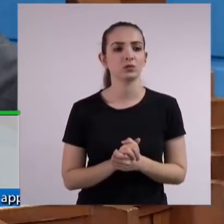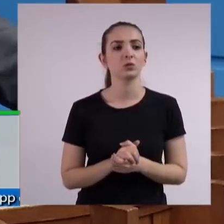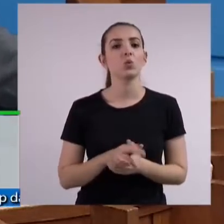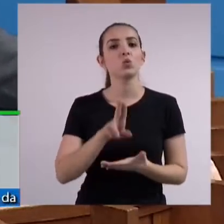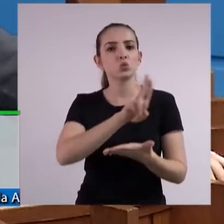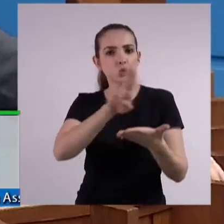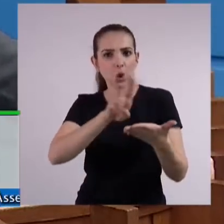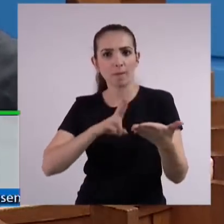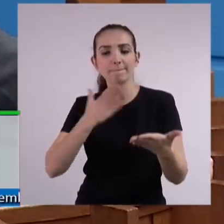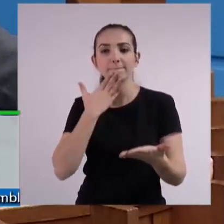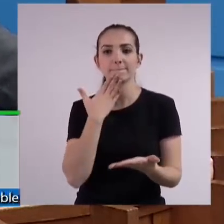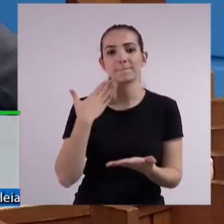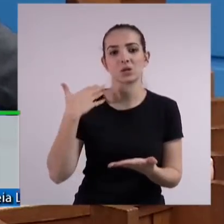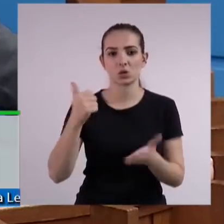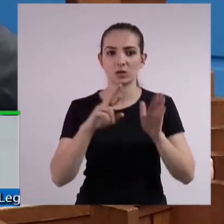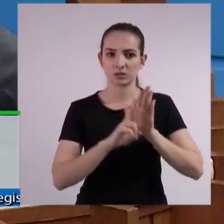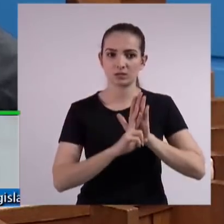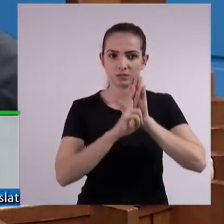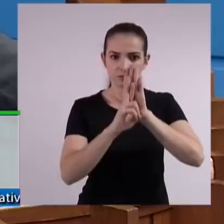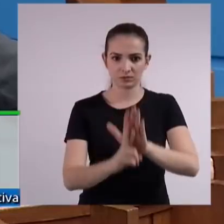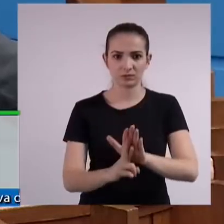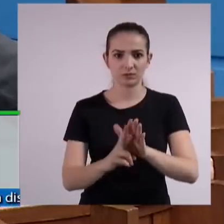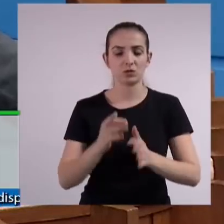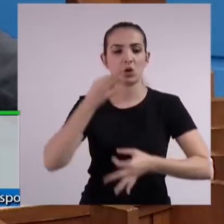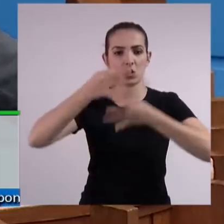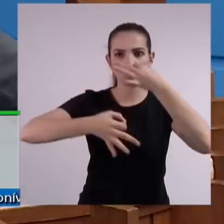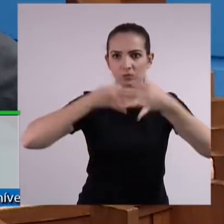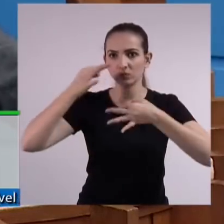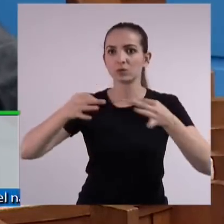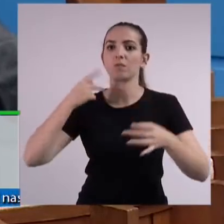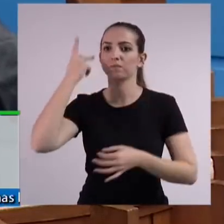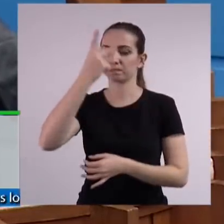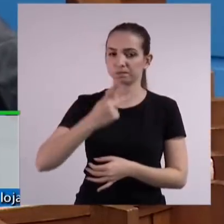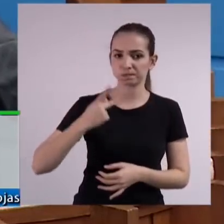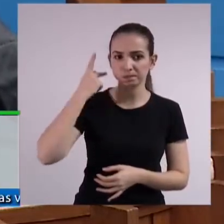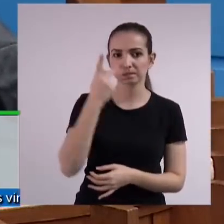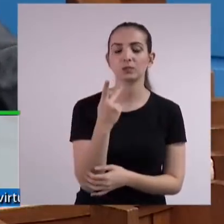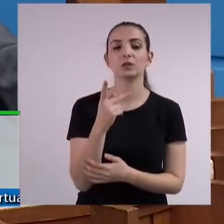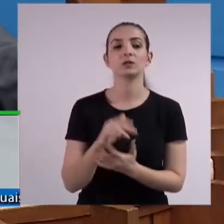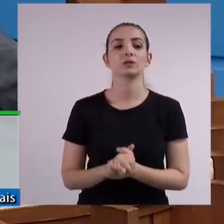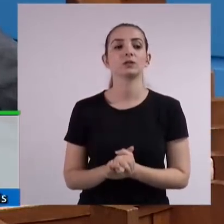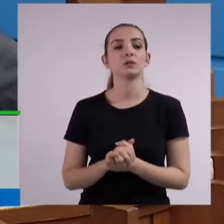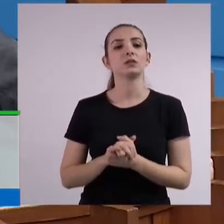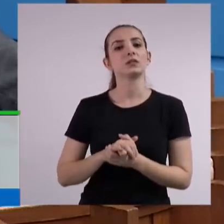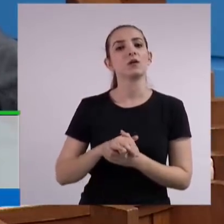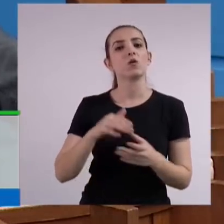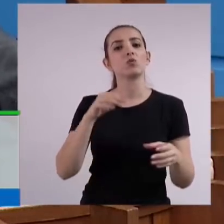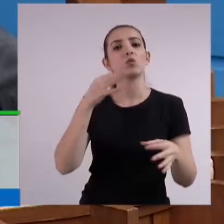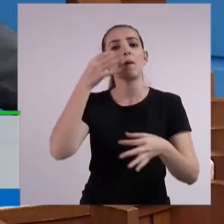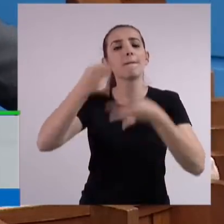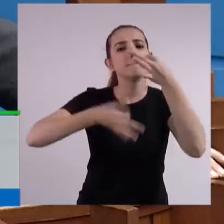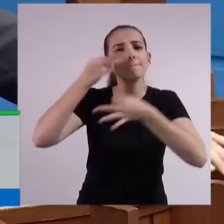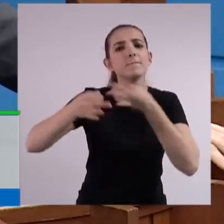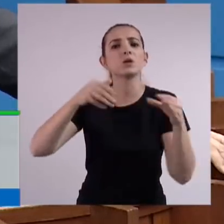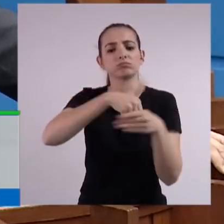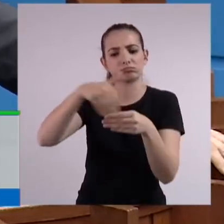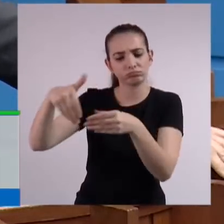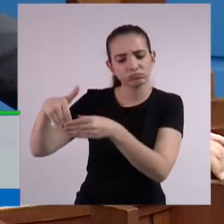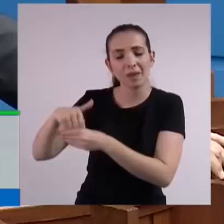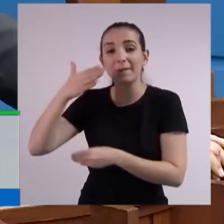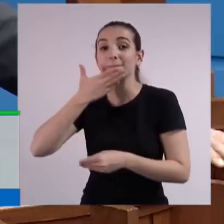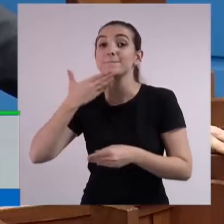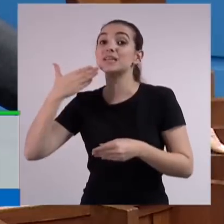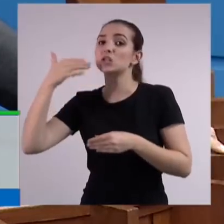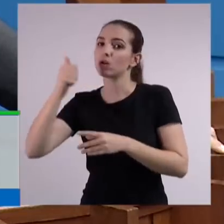nome que melhor represente do ponto de vista político, do ponto de vista eleitoral e que melhor agregue